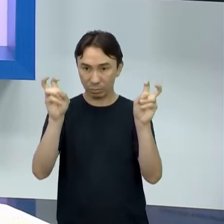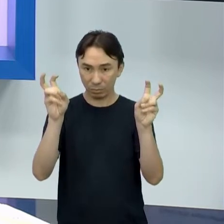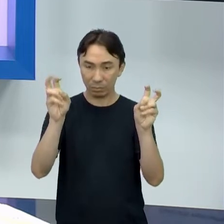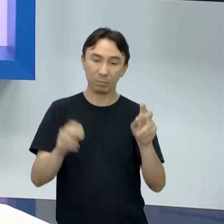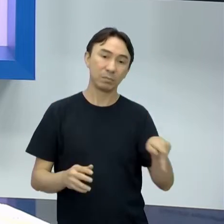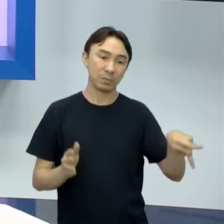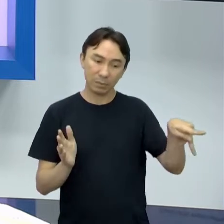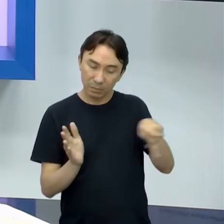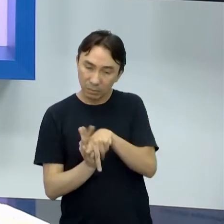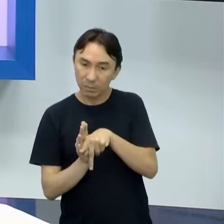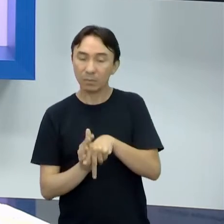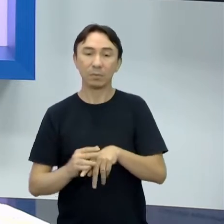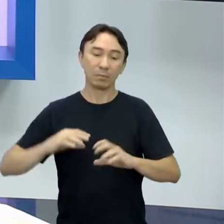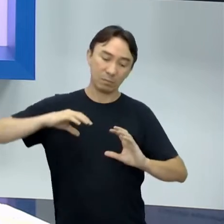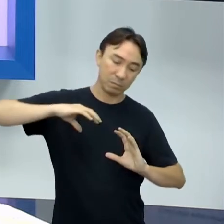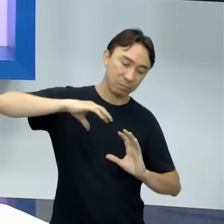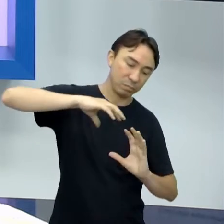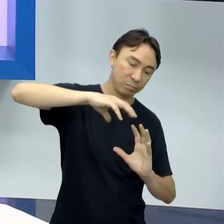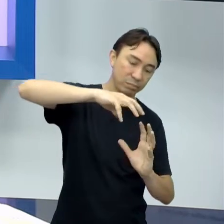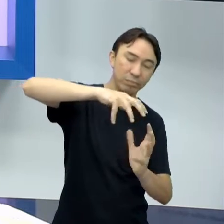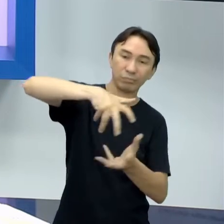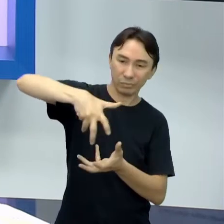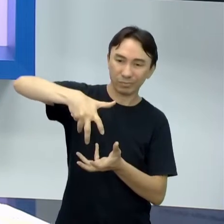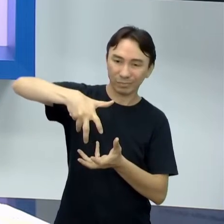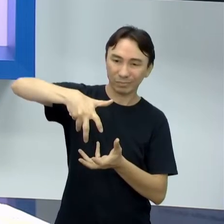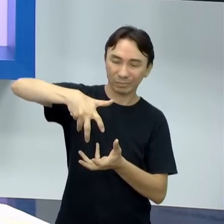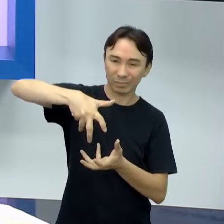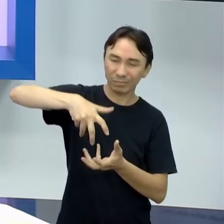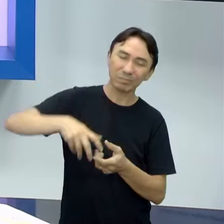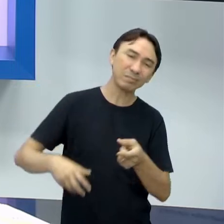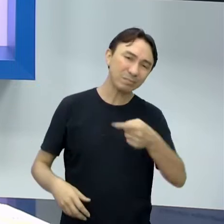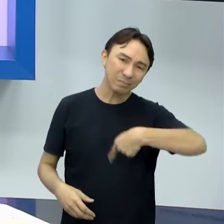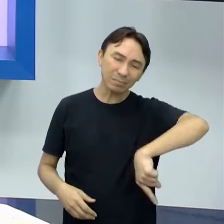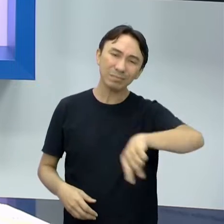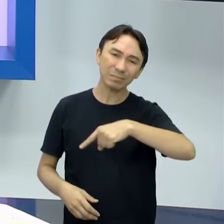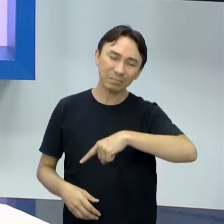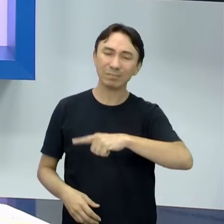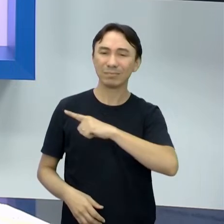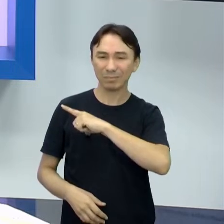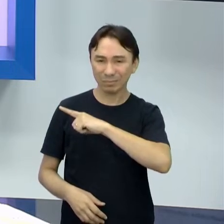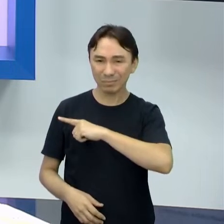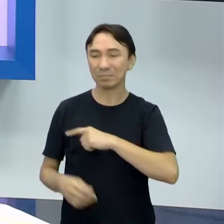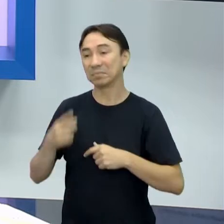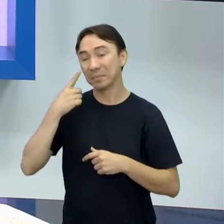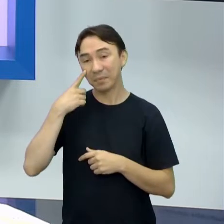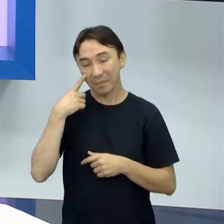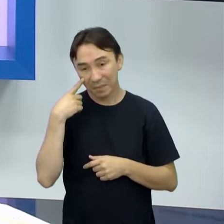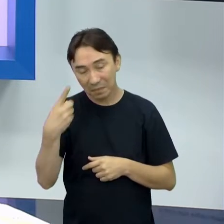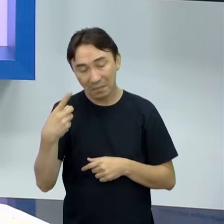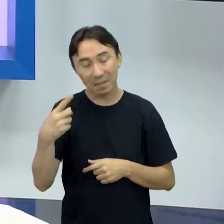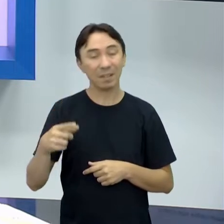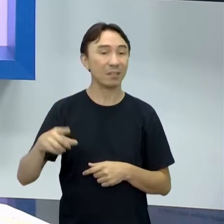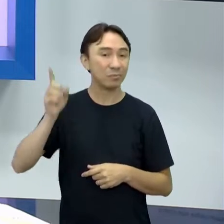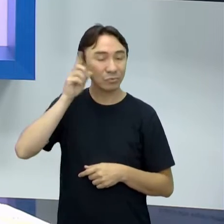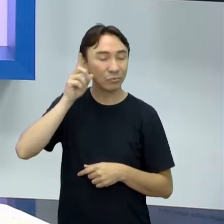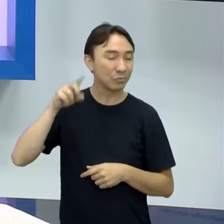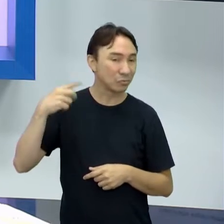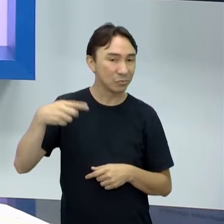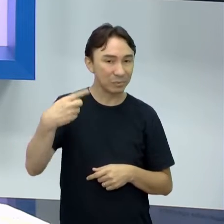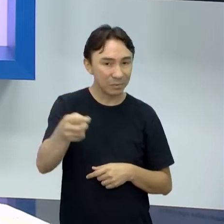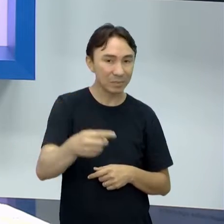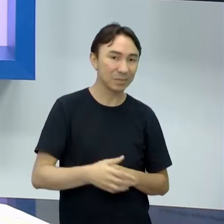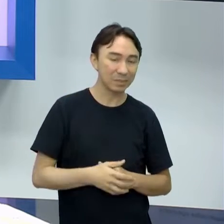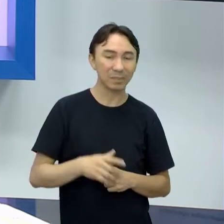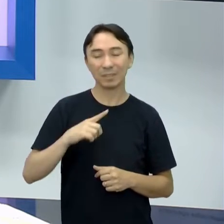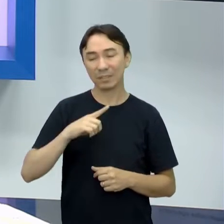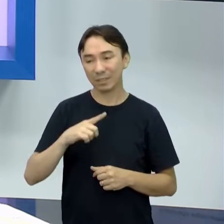gente vê no nosso dia a dia muitas das questões dessas que eu já tenho apontado aqui. Então essa diferença entre as